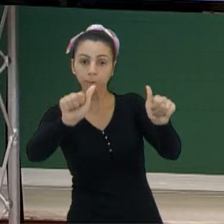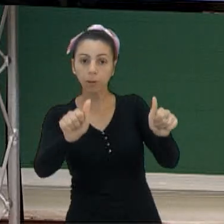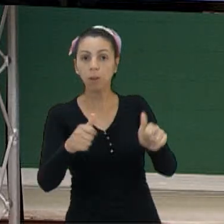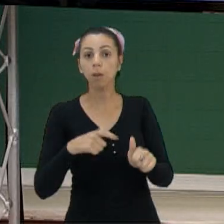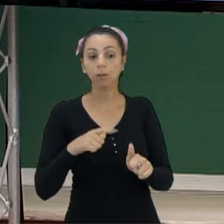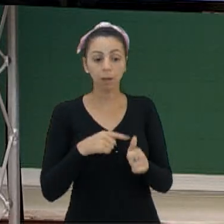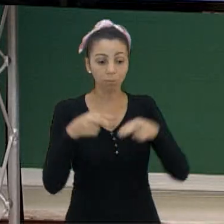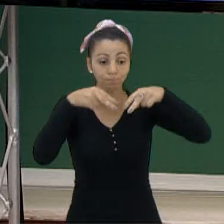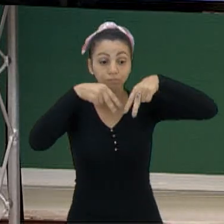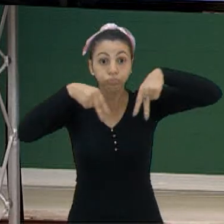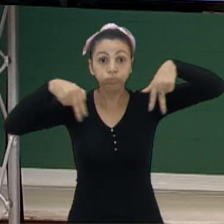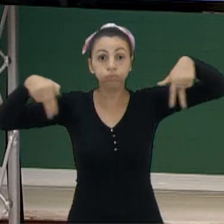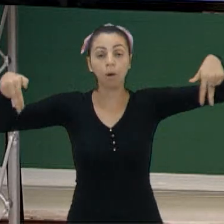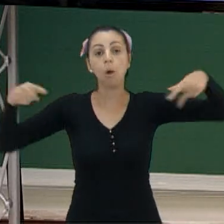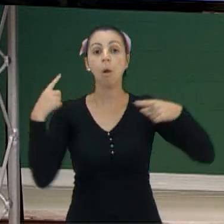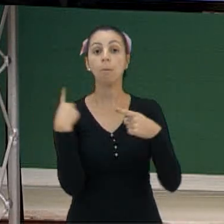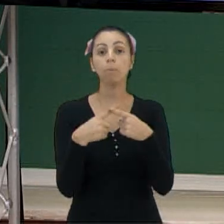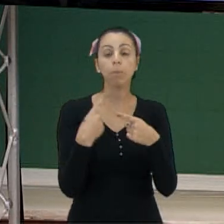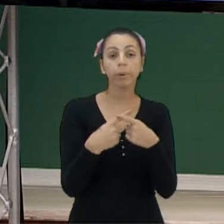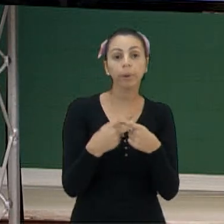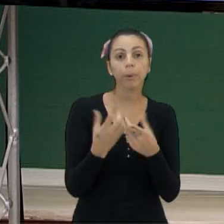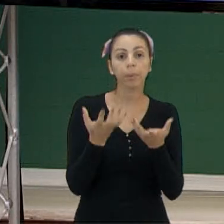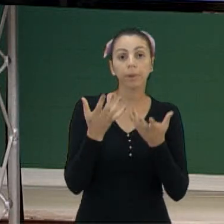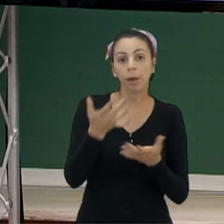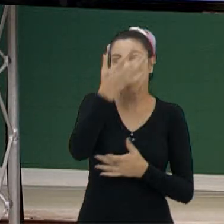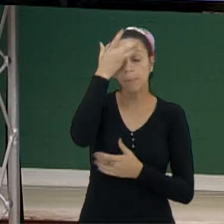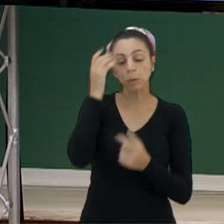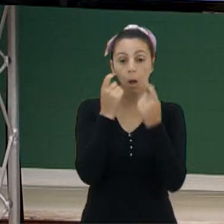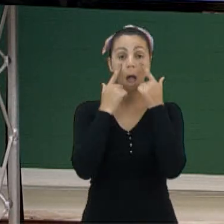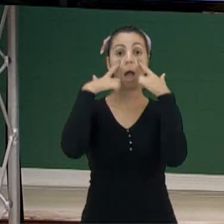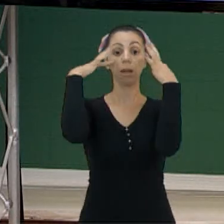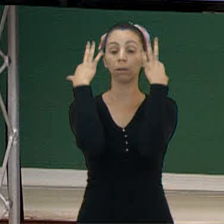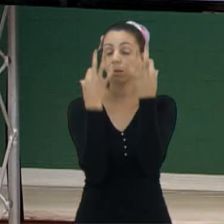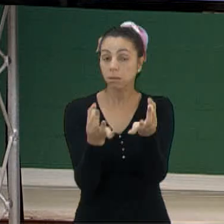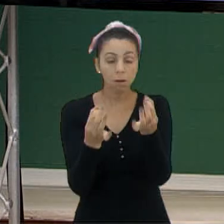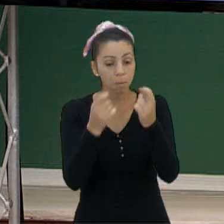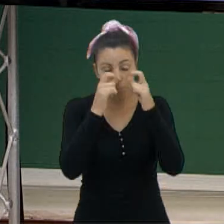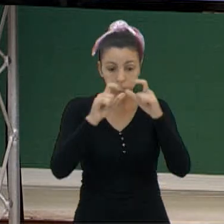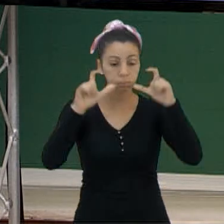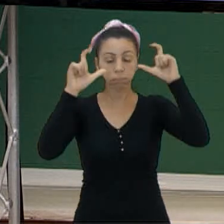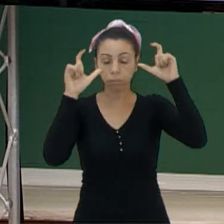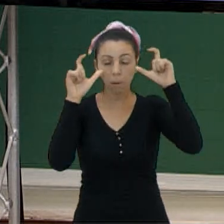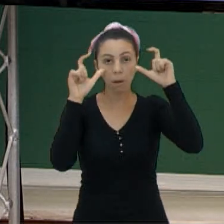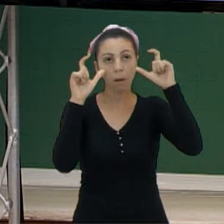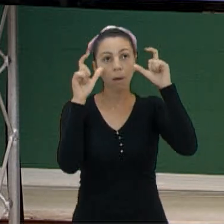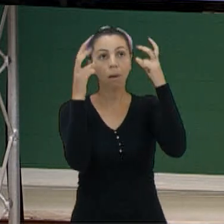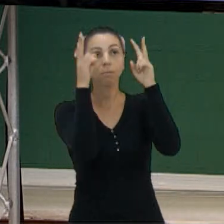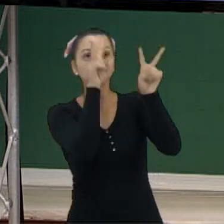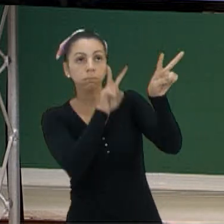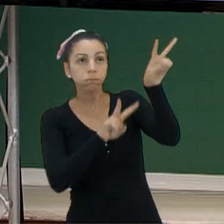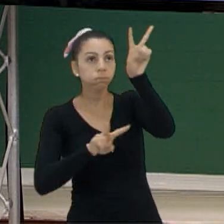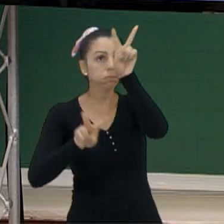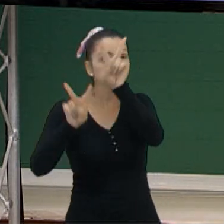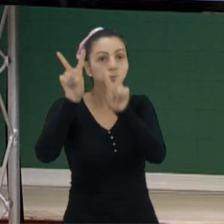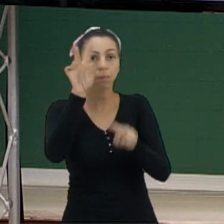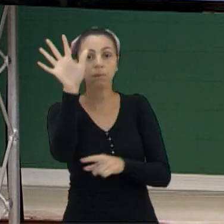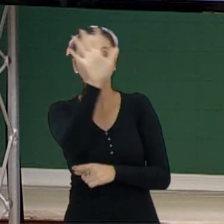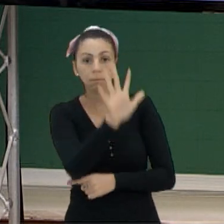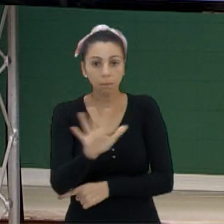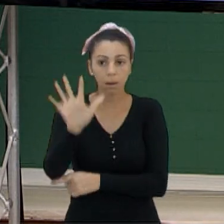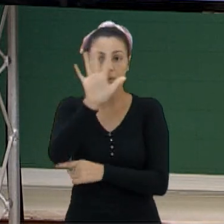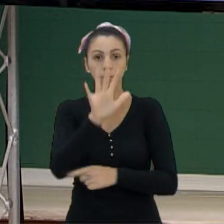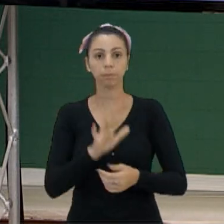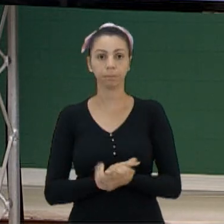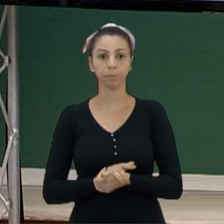quero requintar, eu quero fazer o cara prestar mais atenção, ficar mais tempo observando a minha imagem.